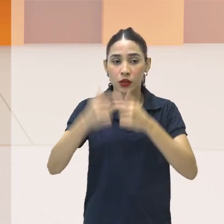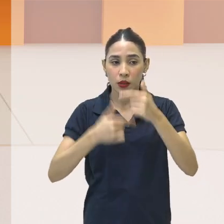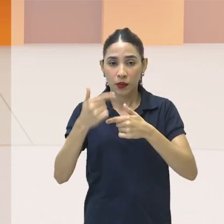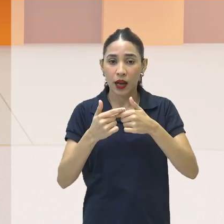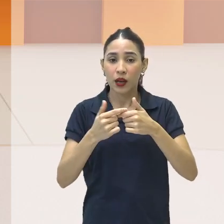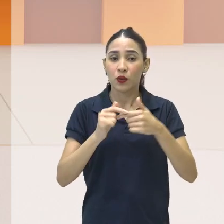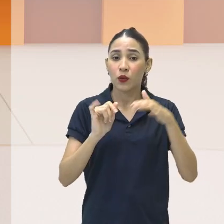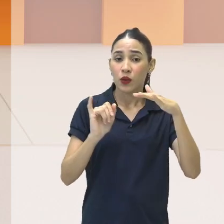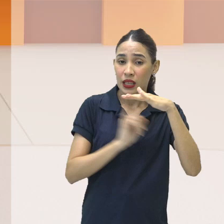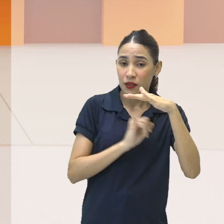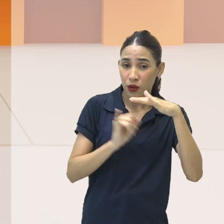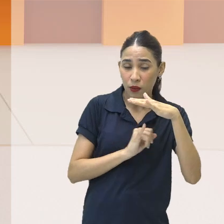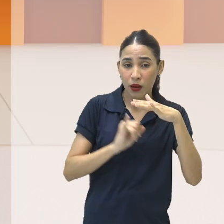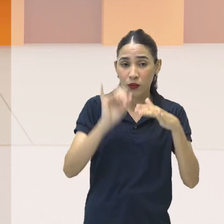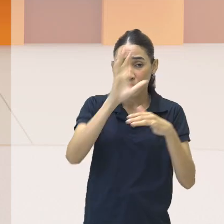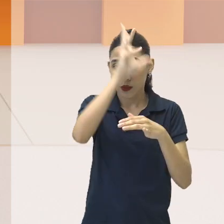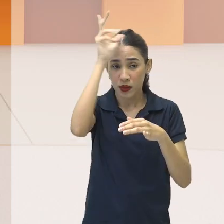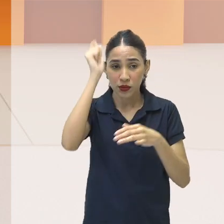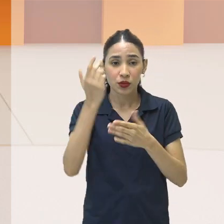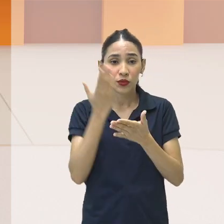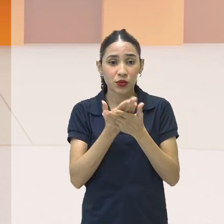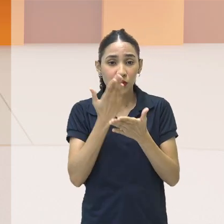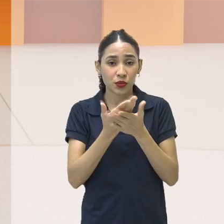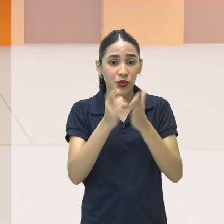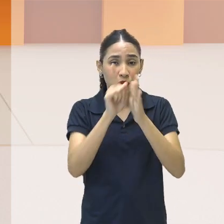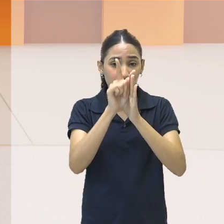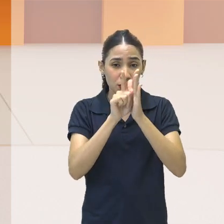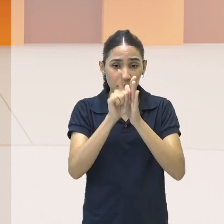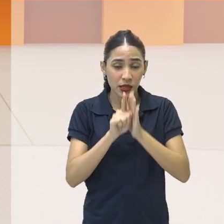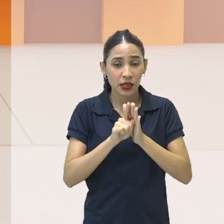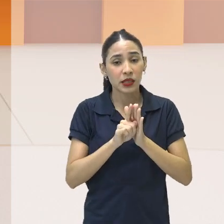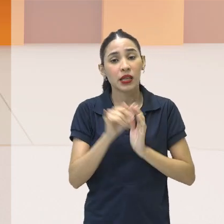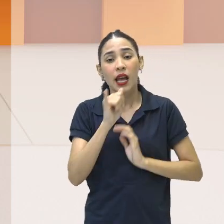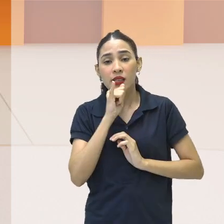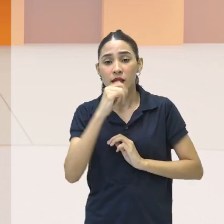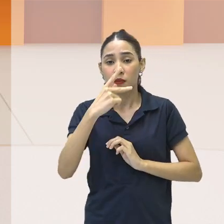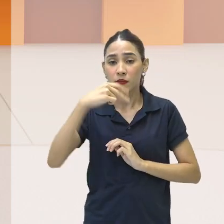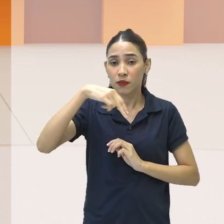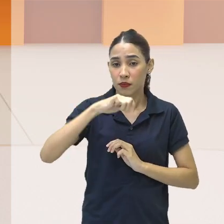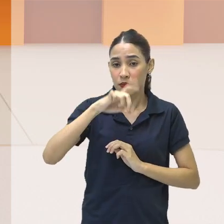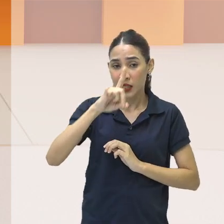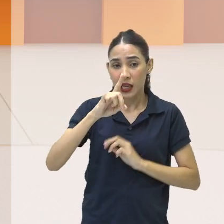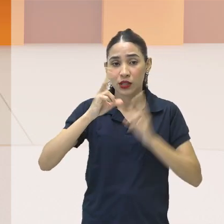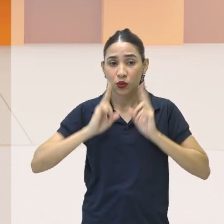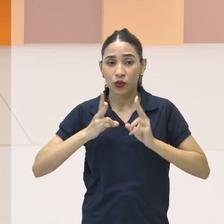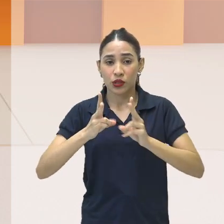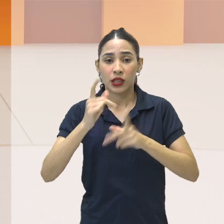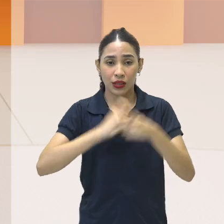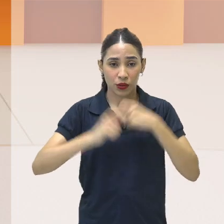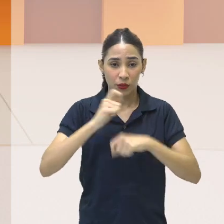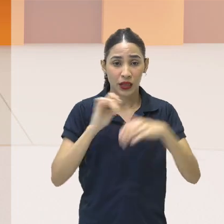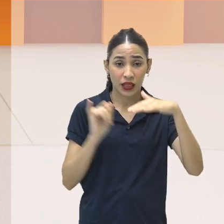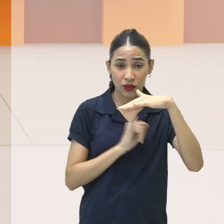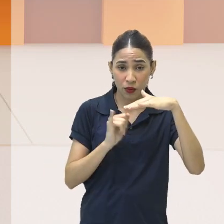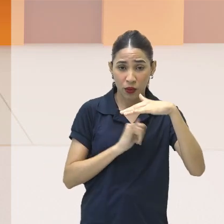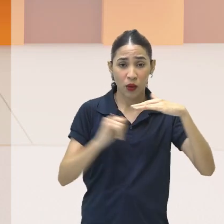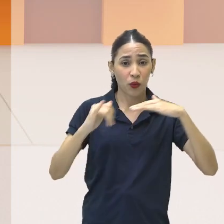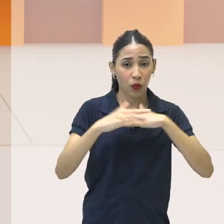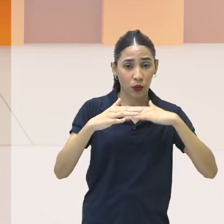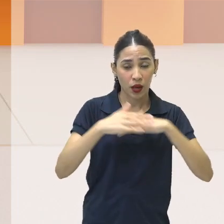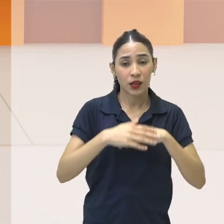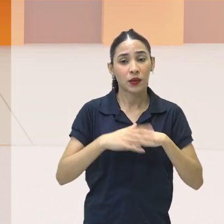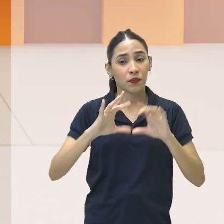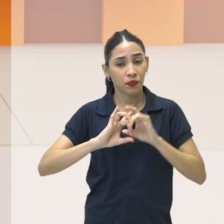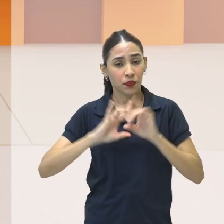no Amazonas, os estudos e pesquisas indicam, como o PNAD contínua e a economia informal urbana,